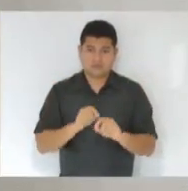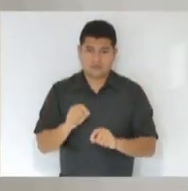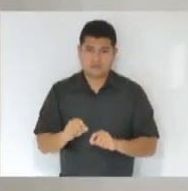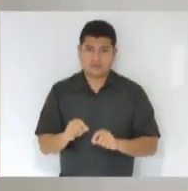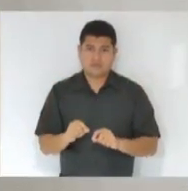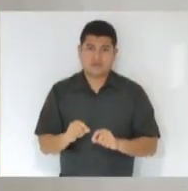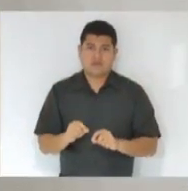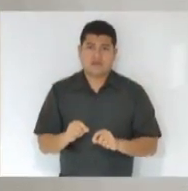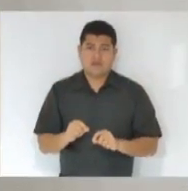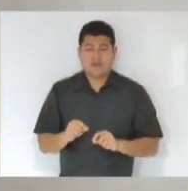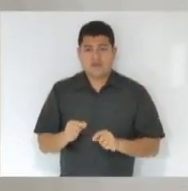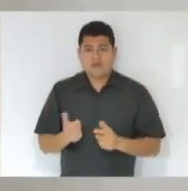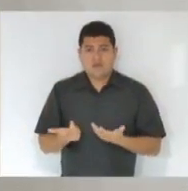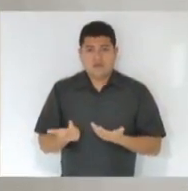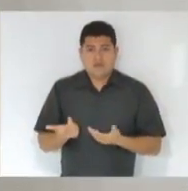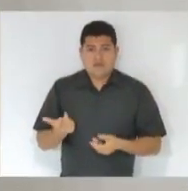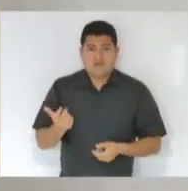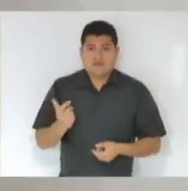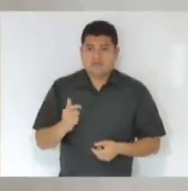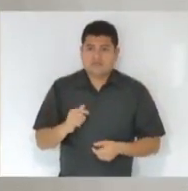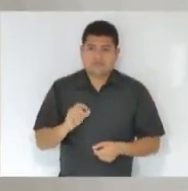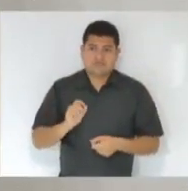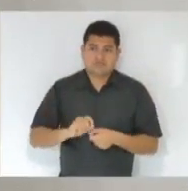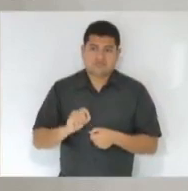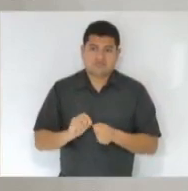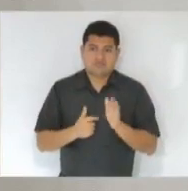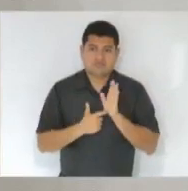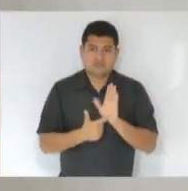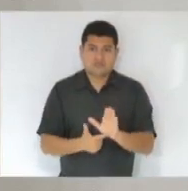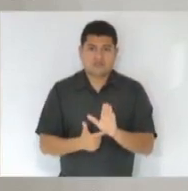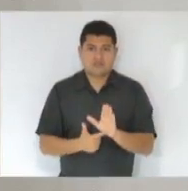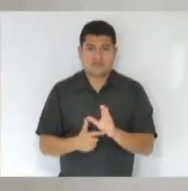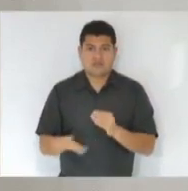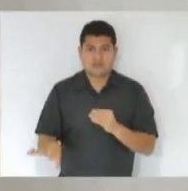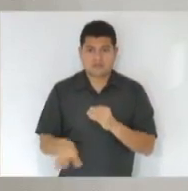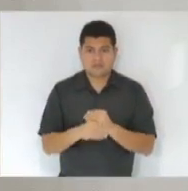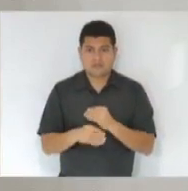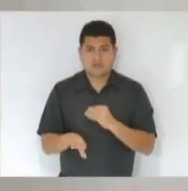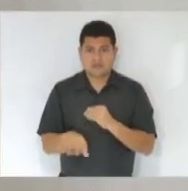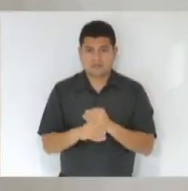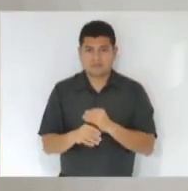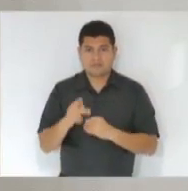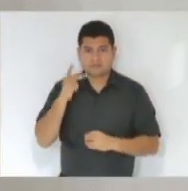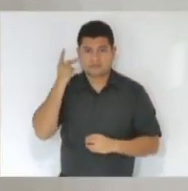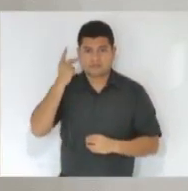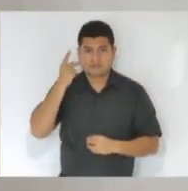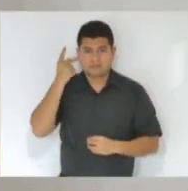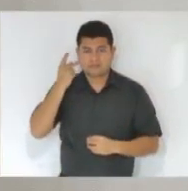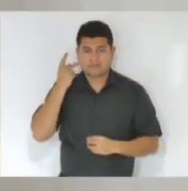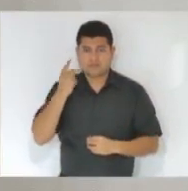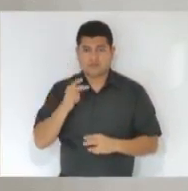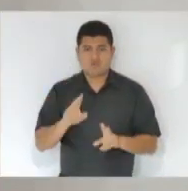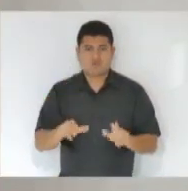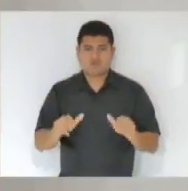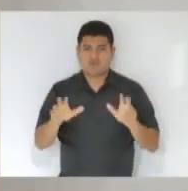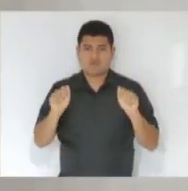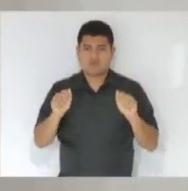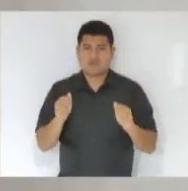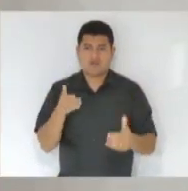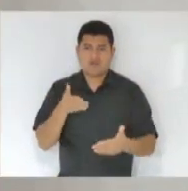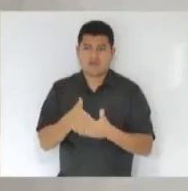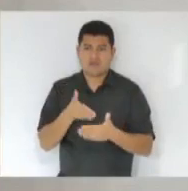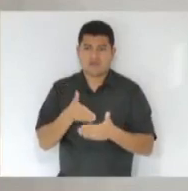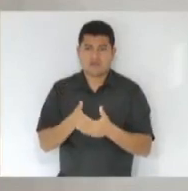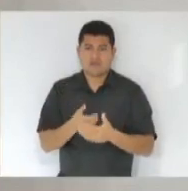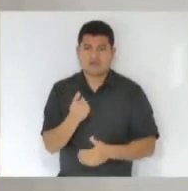de fazer indicações a emendas parlamentares, nunca tivemos acesso a recursos